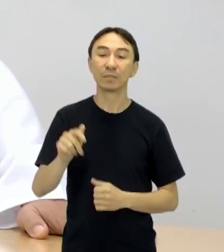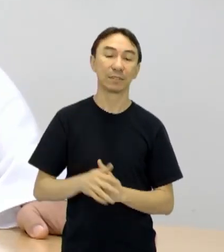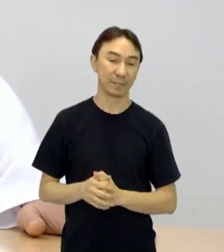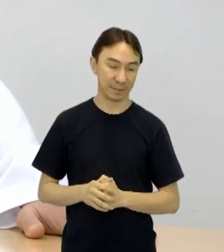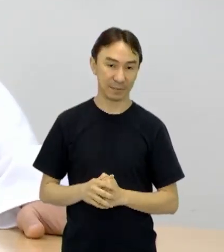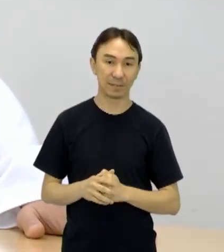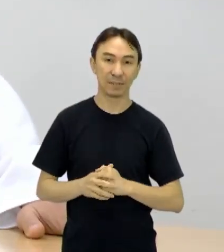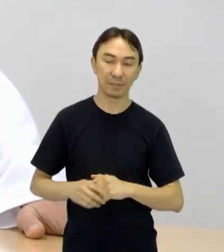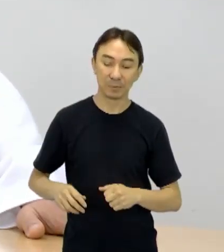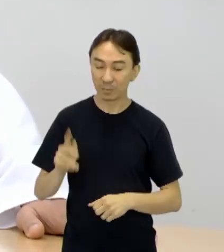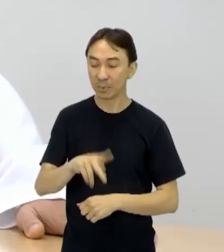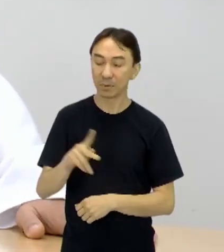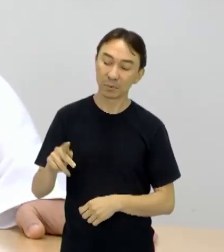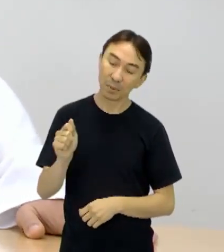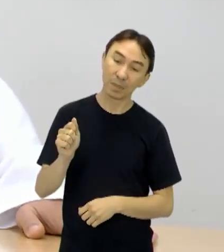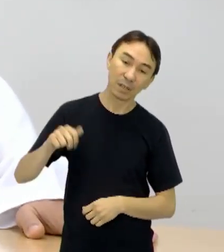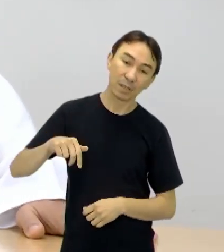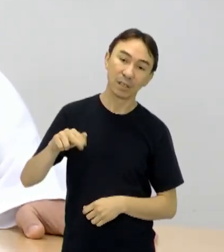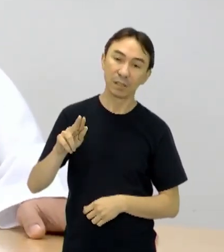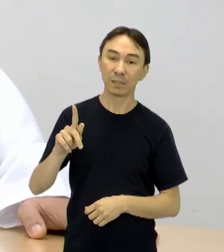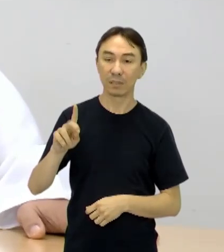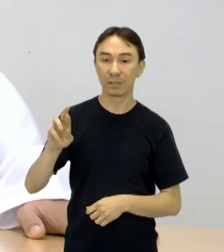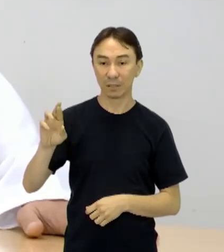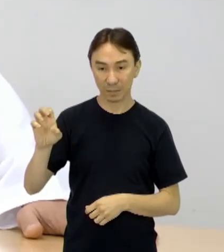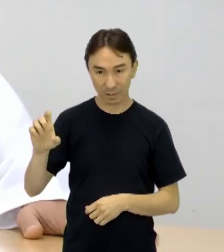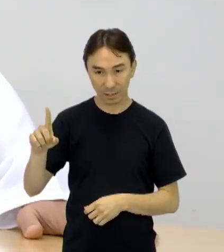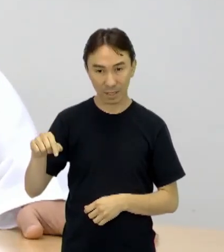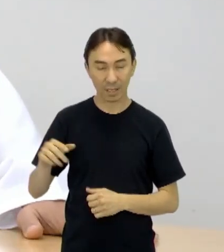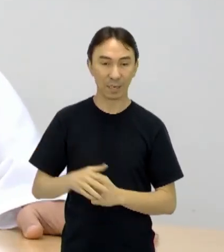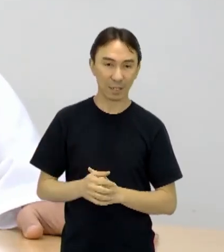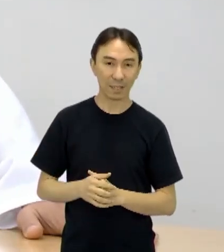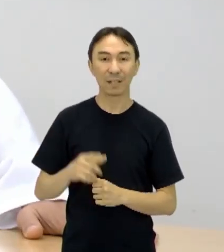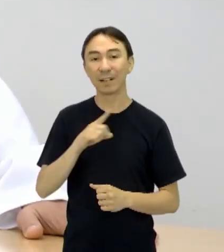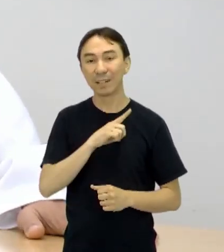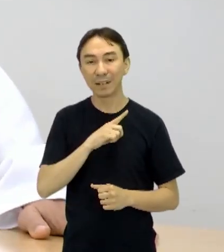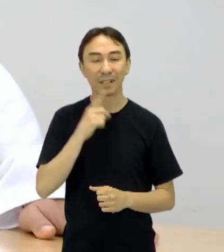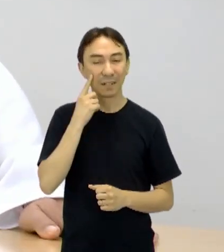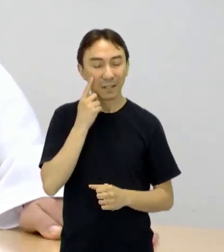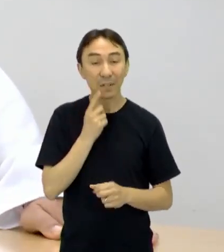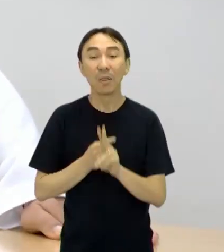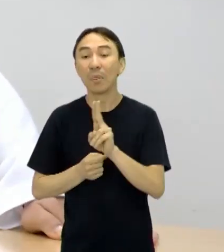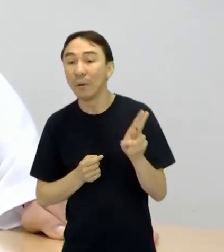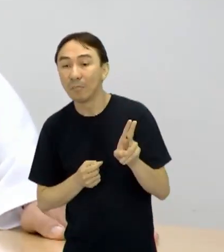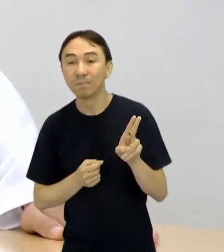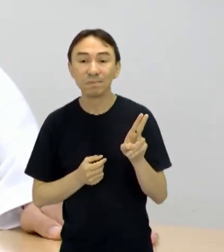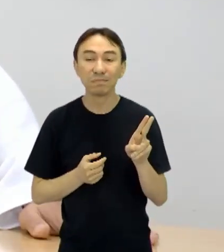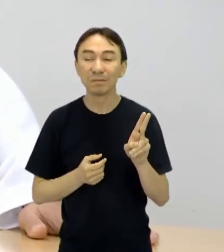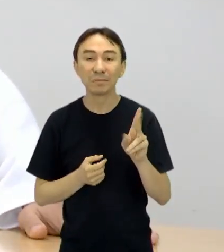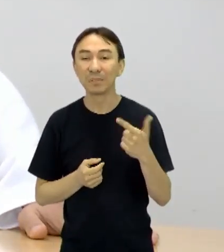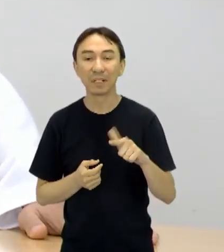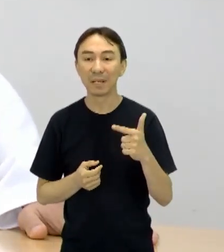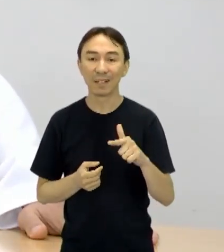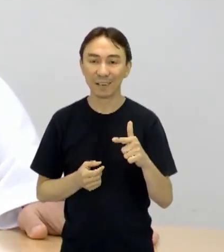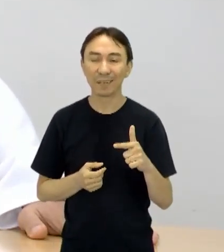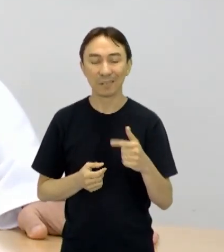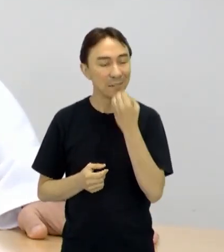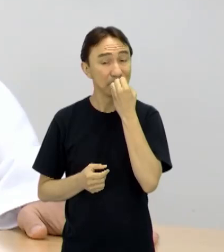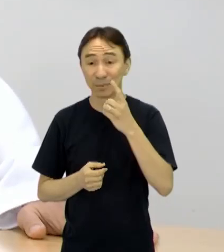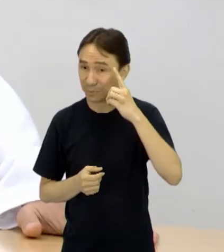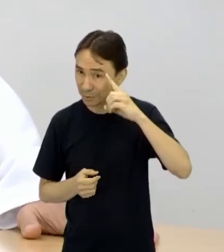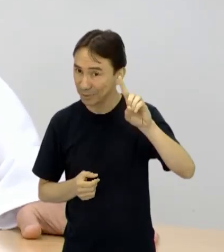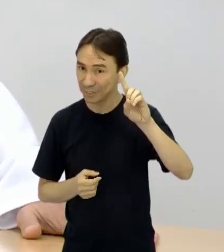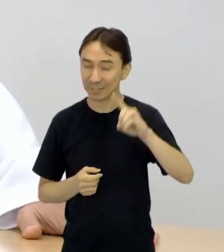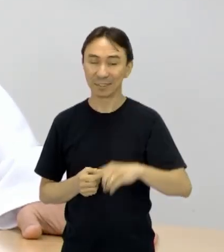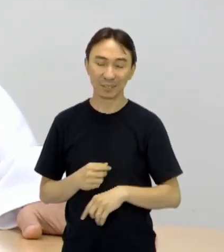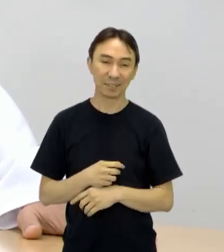Professor André, bom dia. Muito bem. Aí tem alguém logado aqui que não apareceu o nome, mas bom dia também. Desejando boa